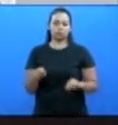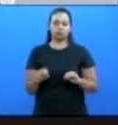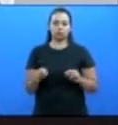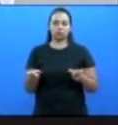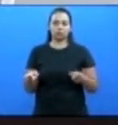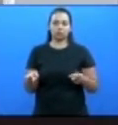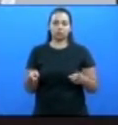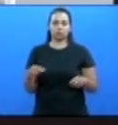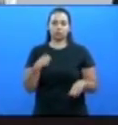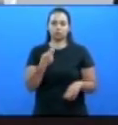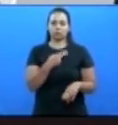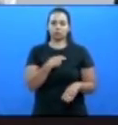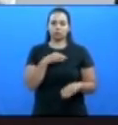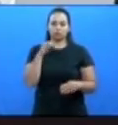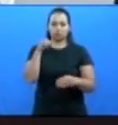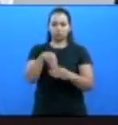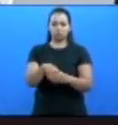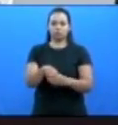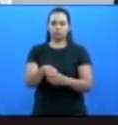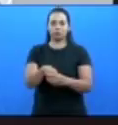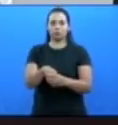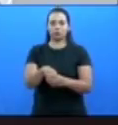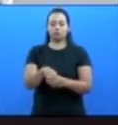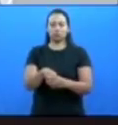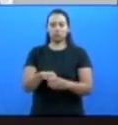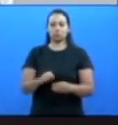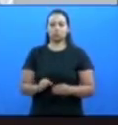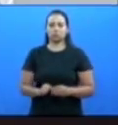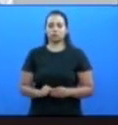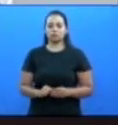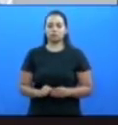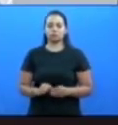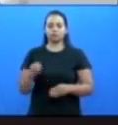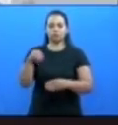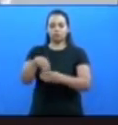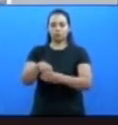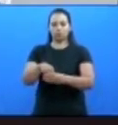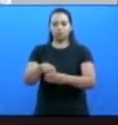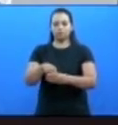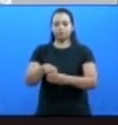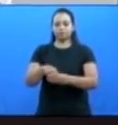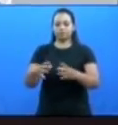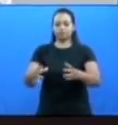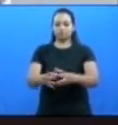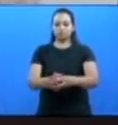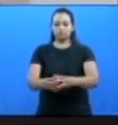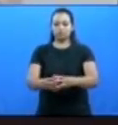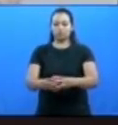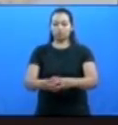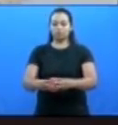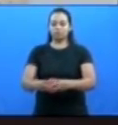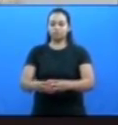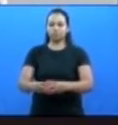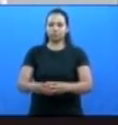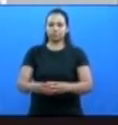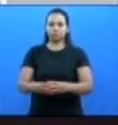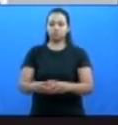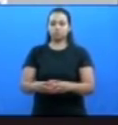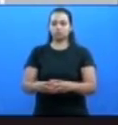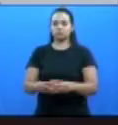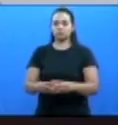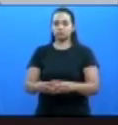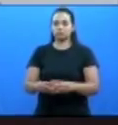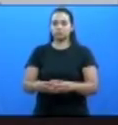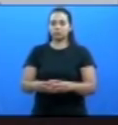votação, para não... Nós estávamos já fazendo esse encaminhamento, colocar a votação por grupos. O do vereador doutor Nava já está